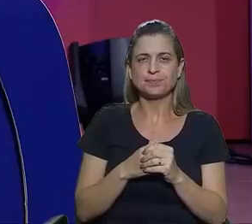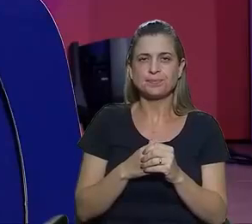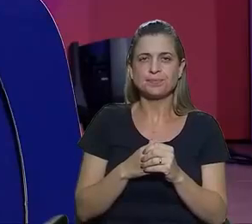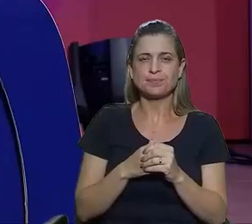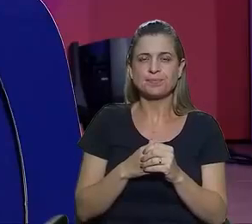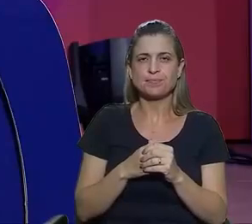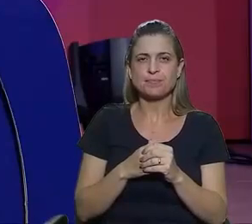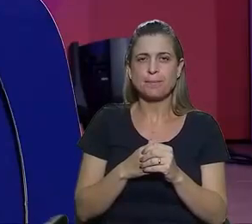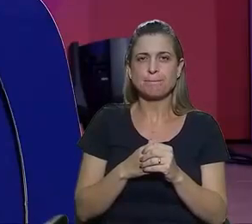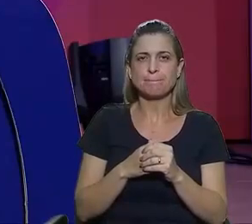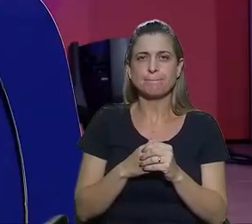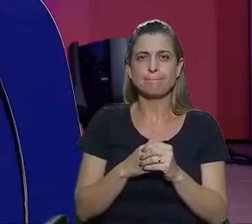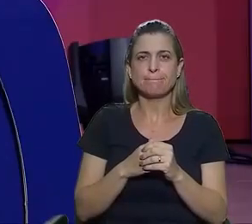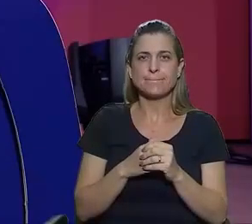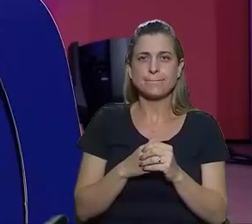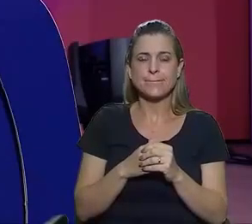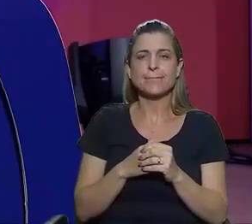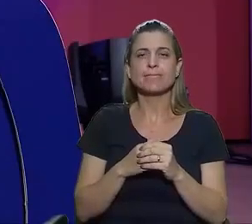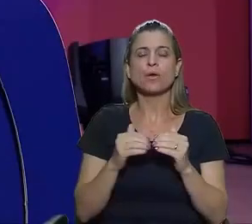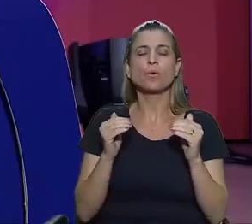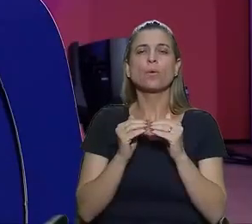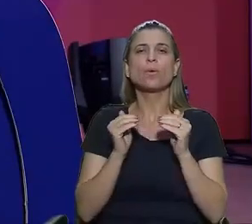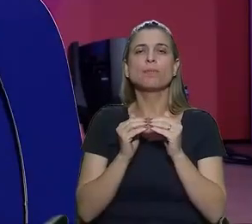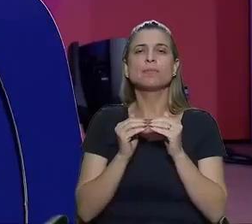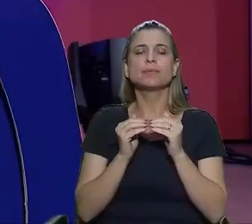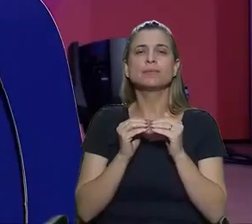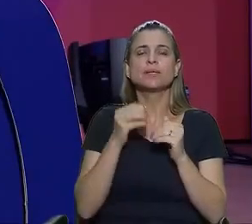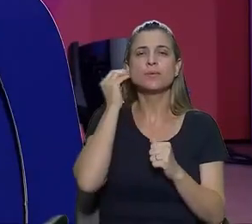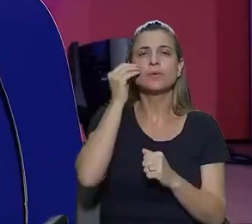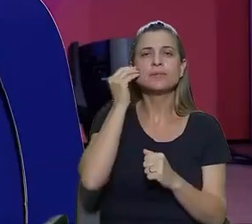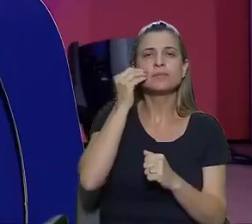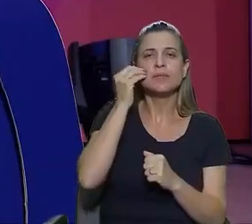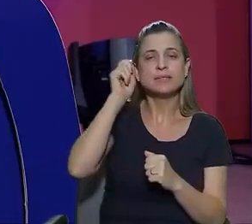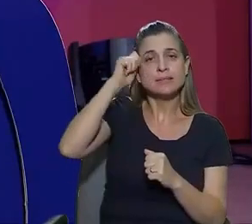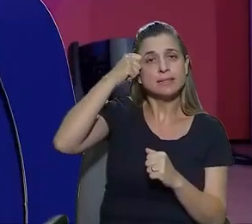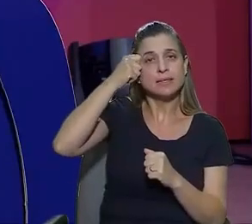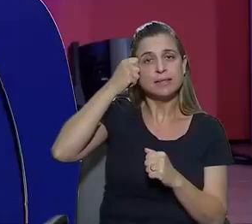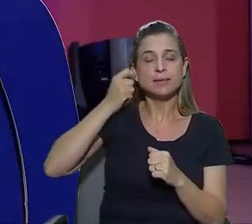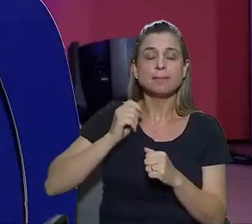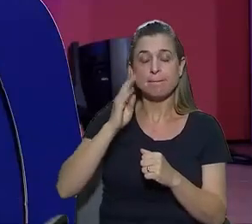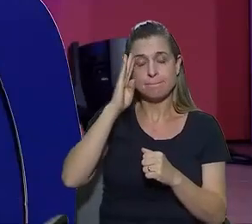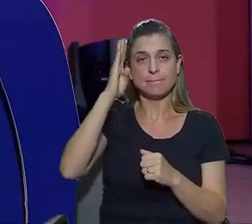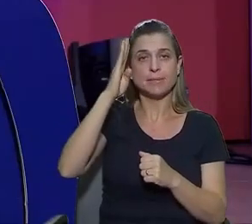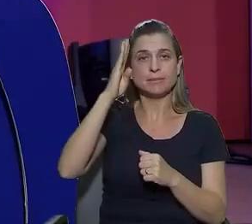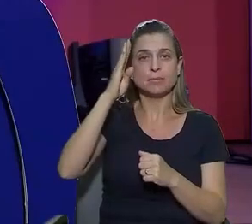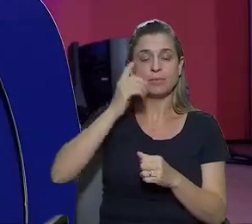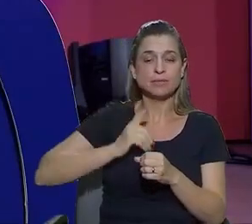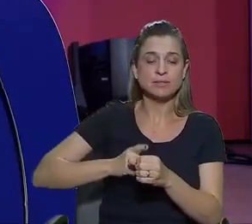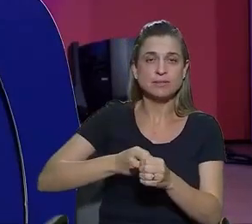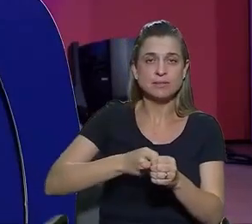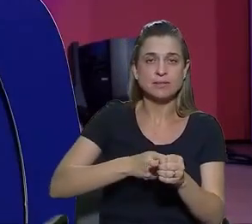Essa criminalização do deslocamento tem muito a ver com a experiência negra, e principalmente nos centros urbanos. Né? Ou seja, a